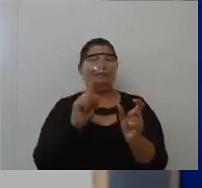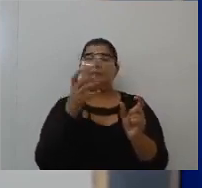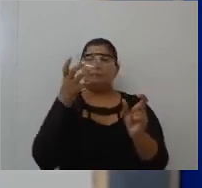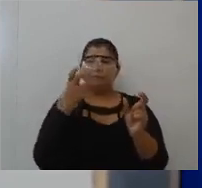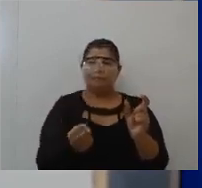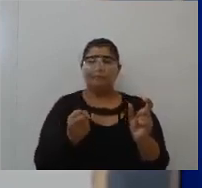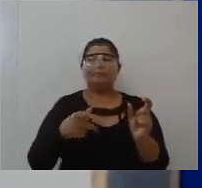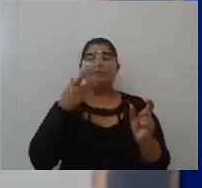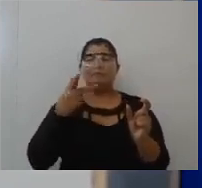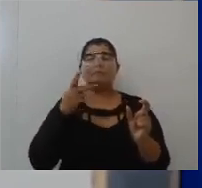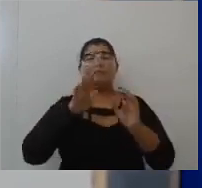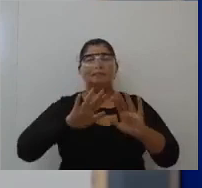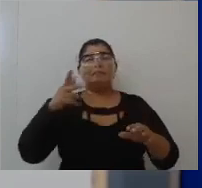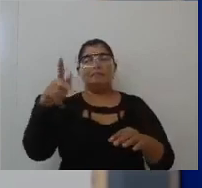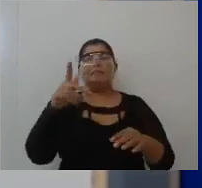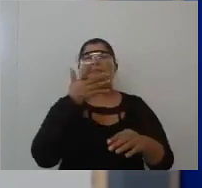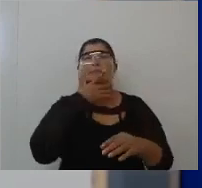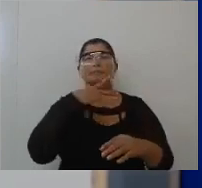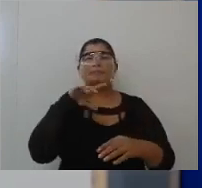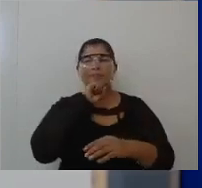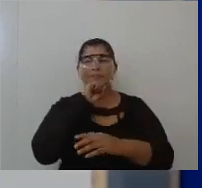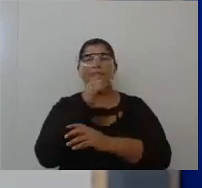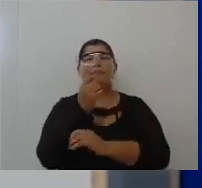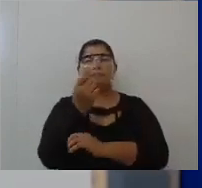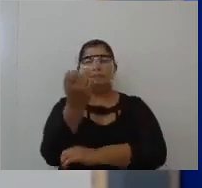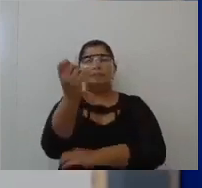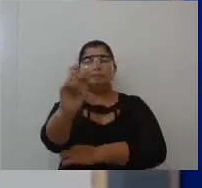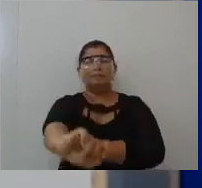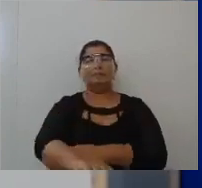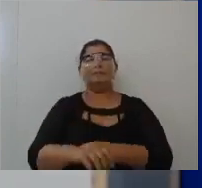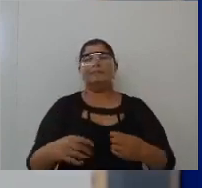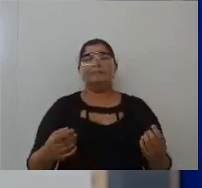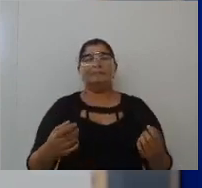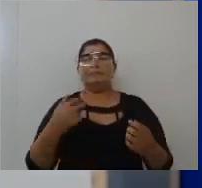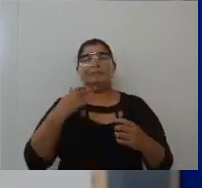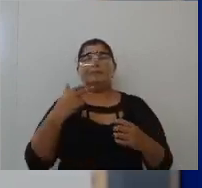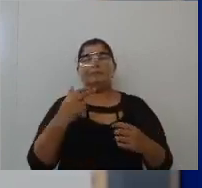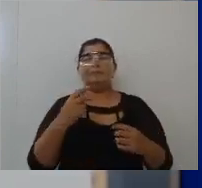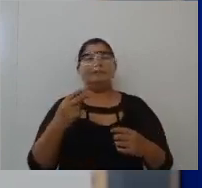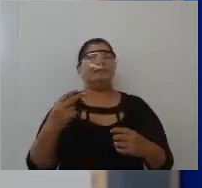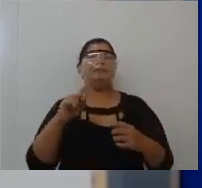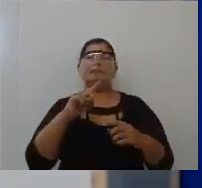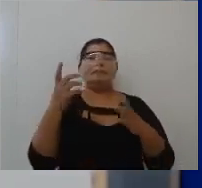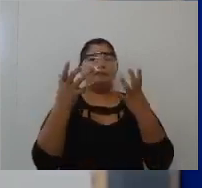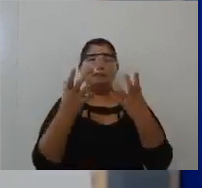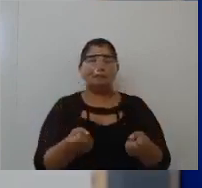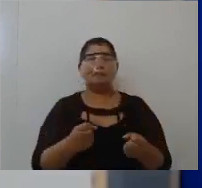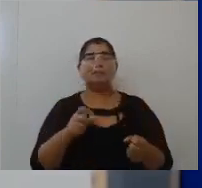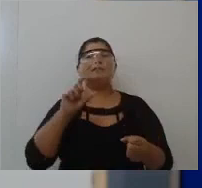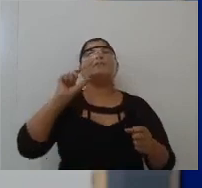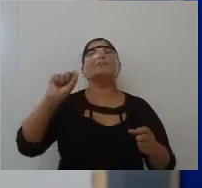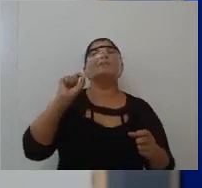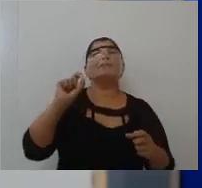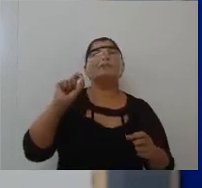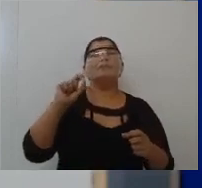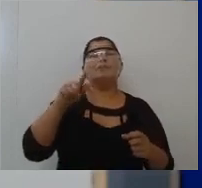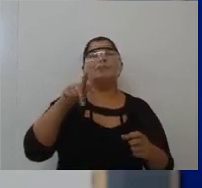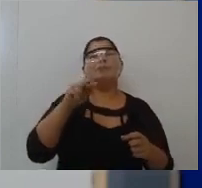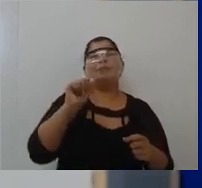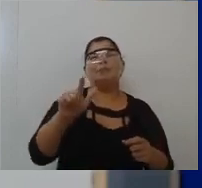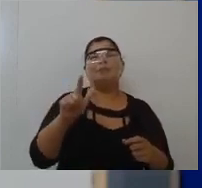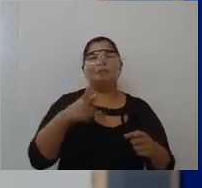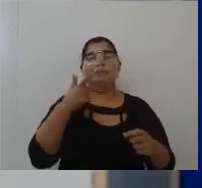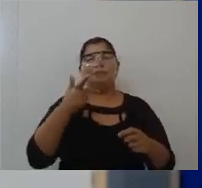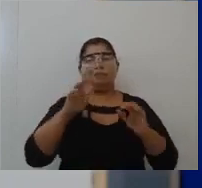que fale assim do seu pai. Percebe? Eu não posso dizer, não aceito o qual fale assim do